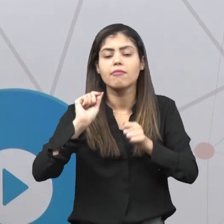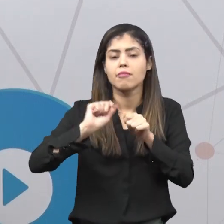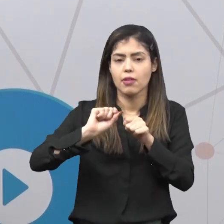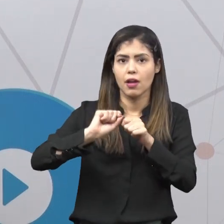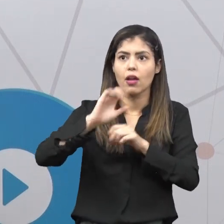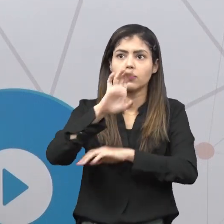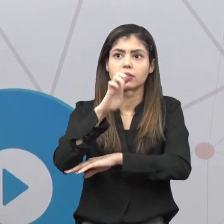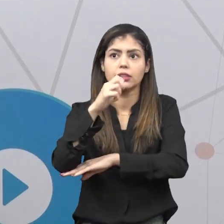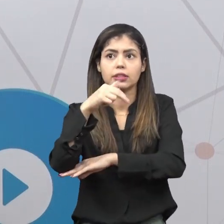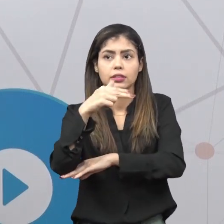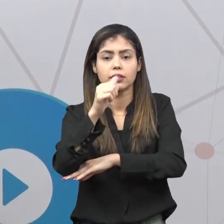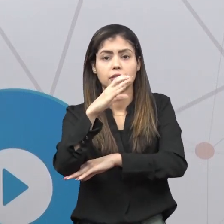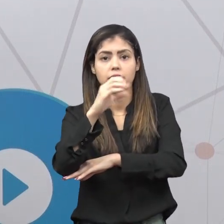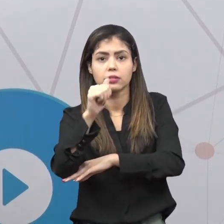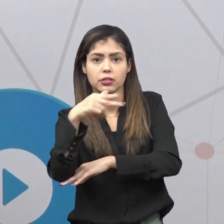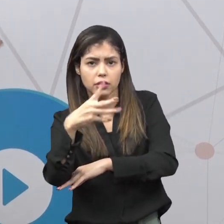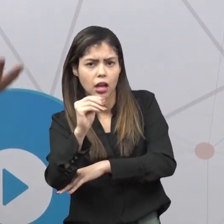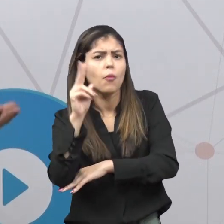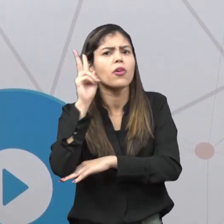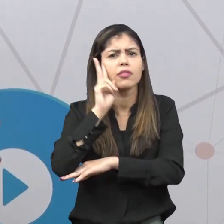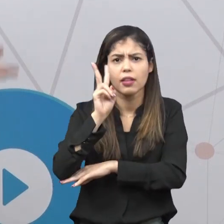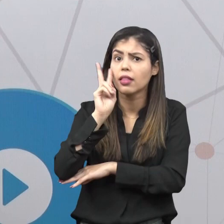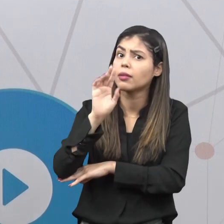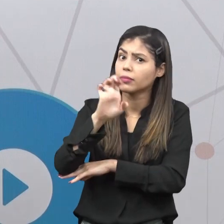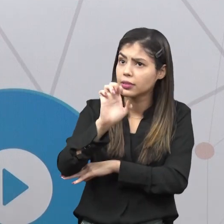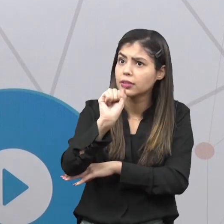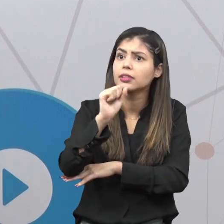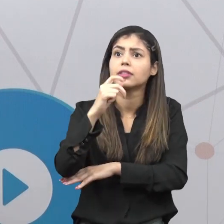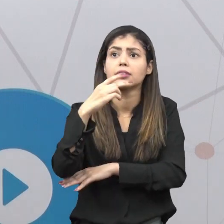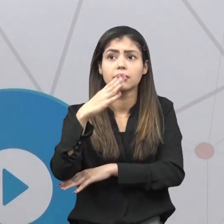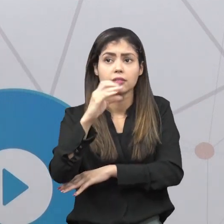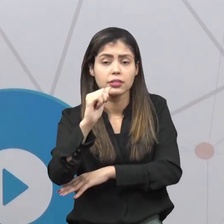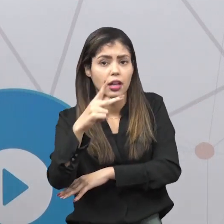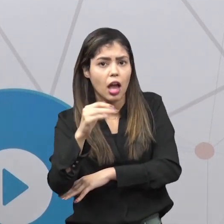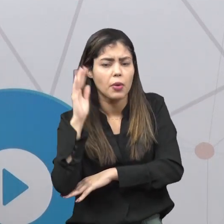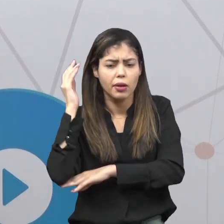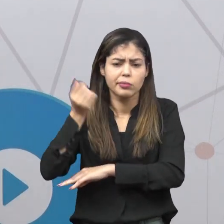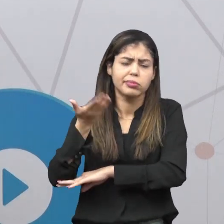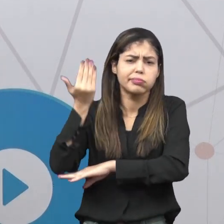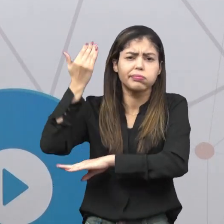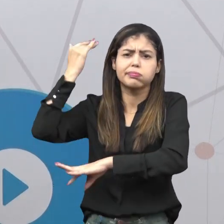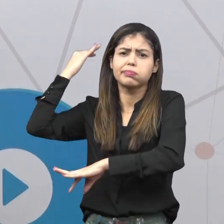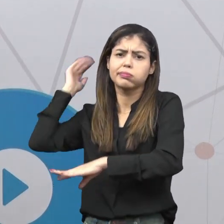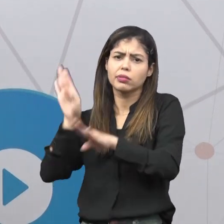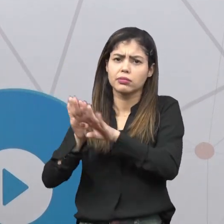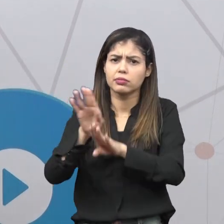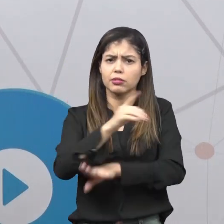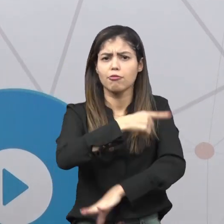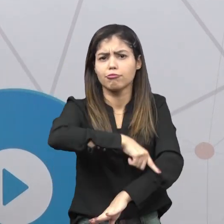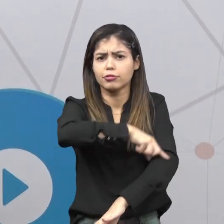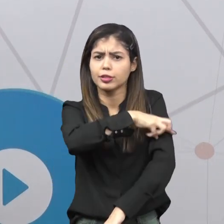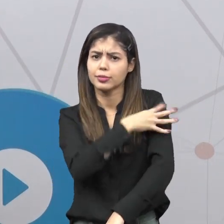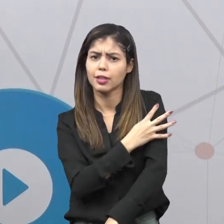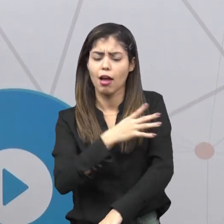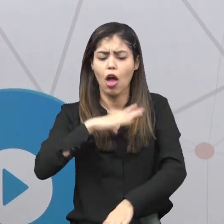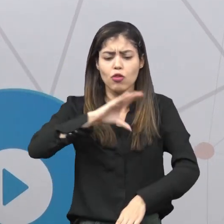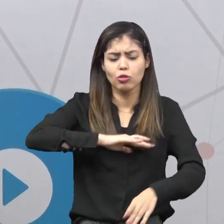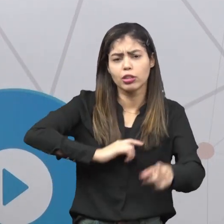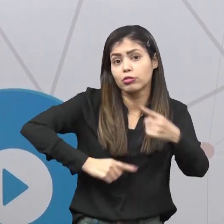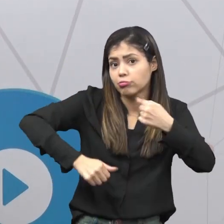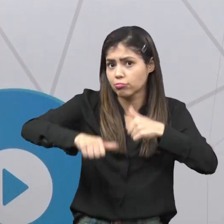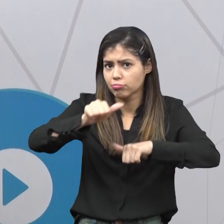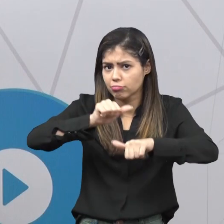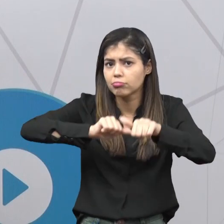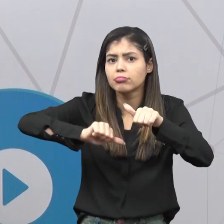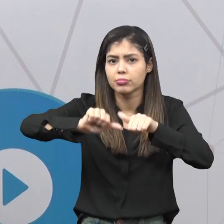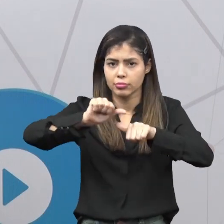do escambo, né? Com certeza vocês lembram essa palavra, desde lá do fundamental a gente estuda aí, que os portugueses trocavam